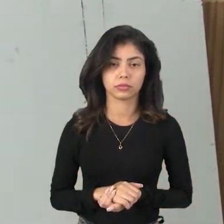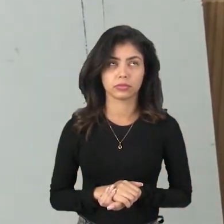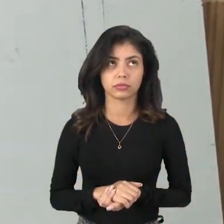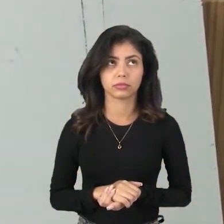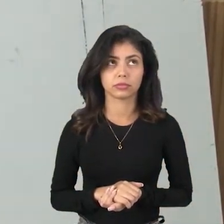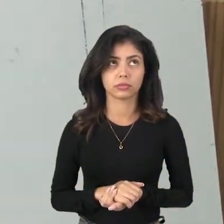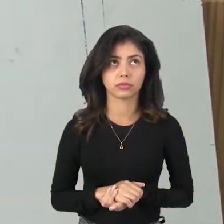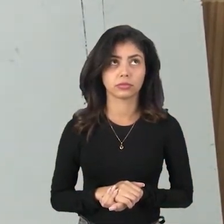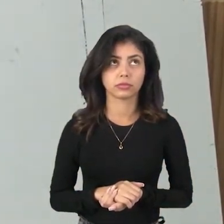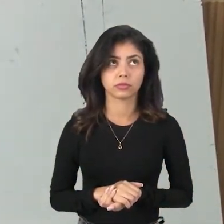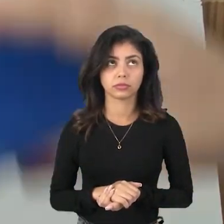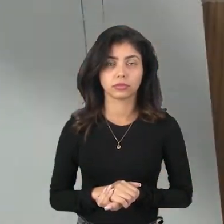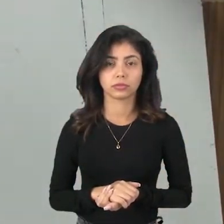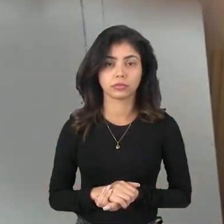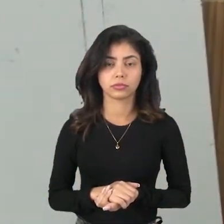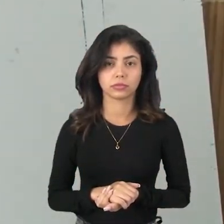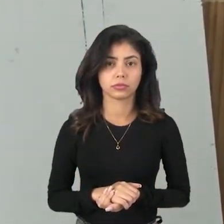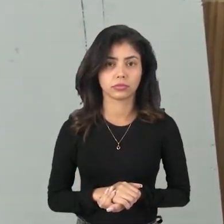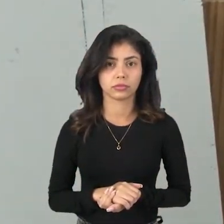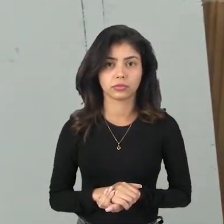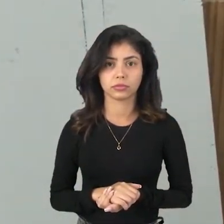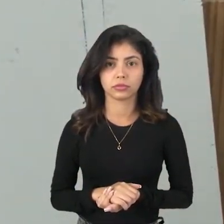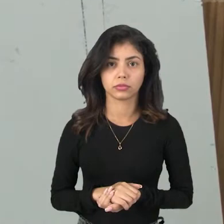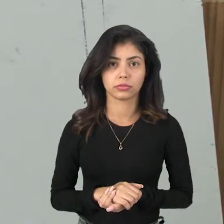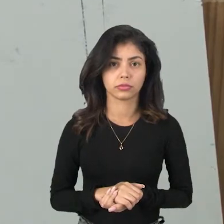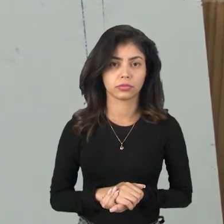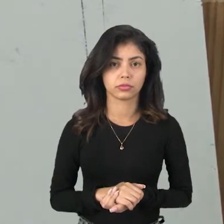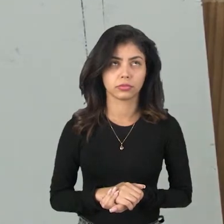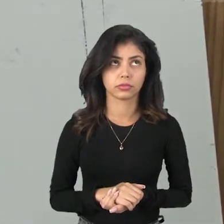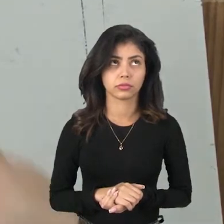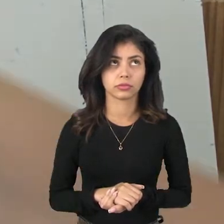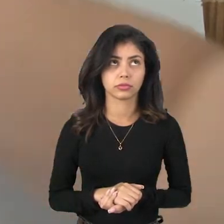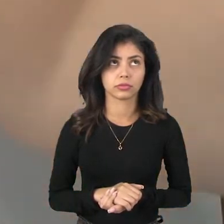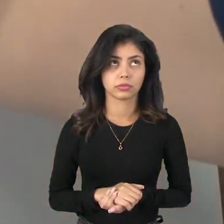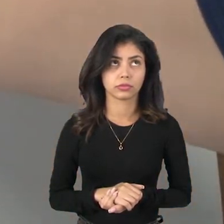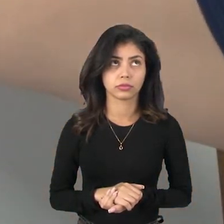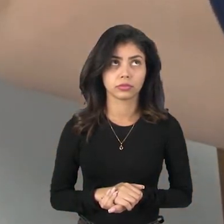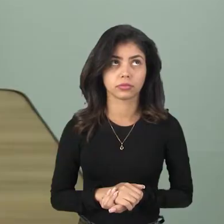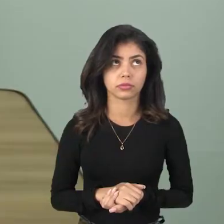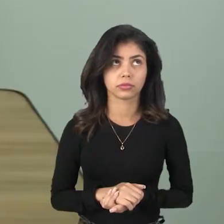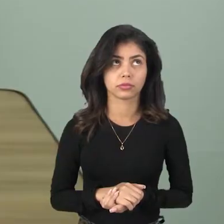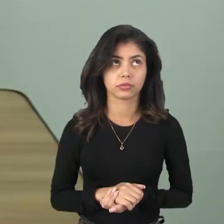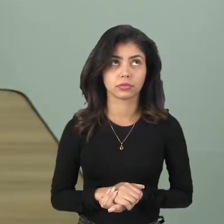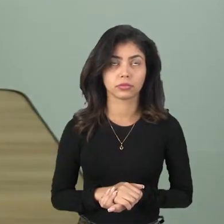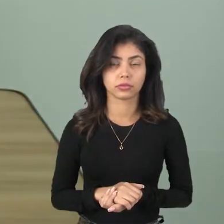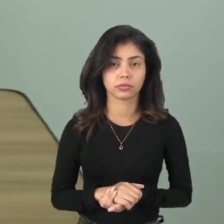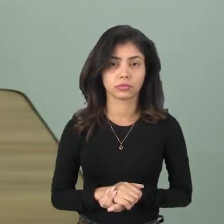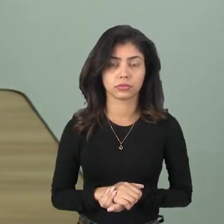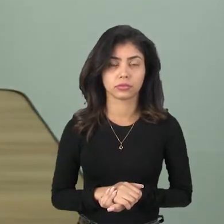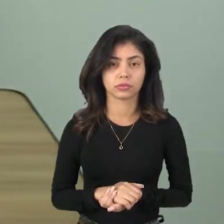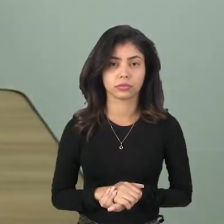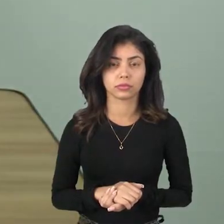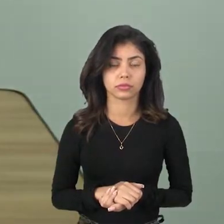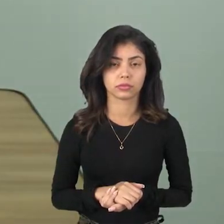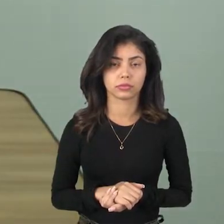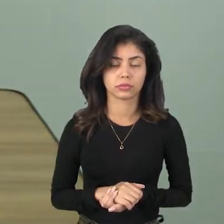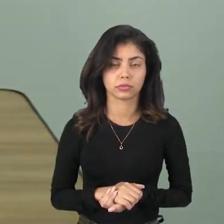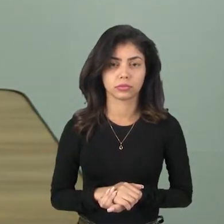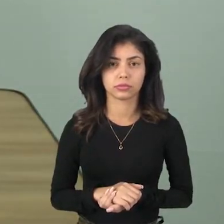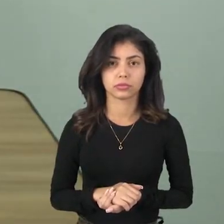nove certo vamos passar um tracinho aqui que é para você não confundir